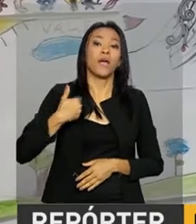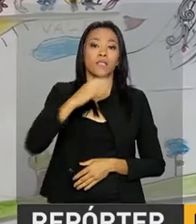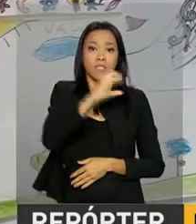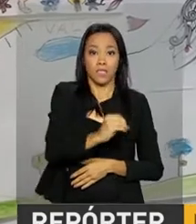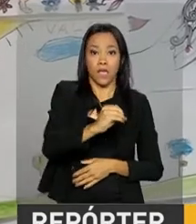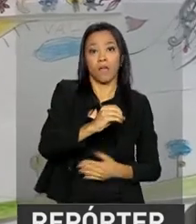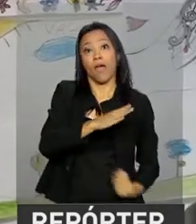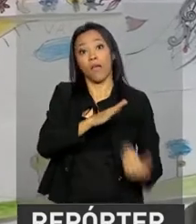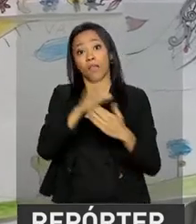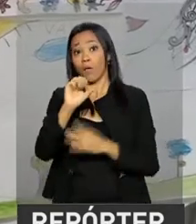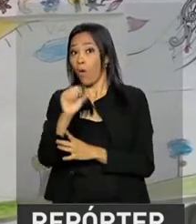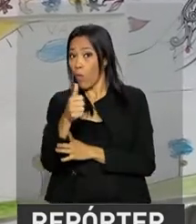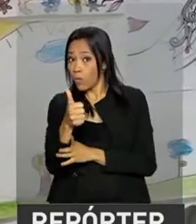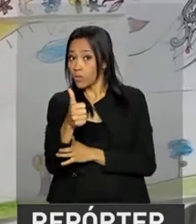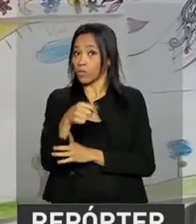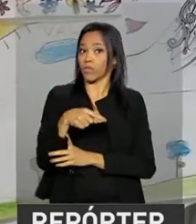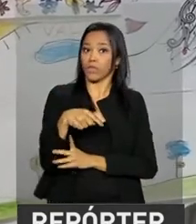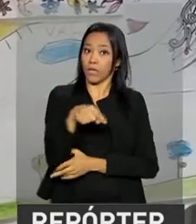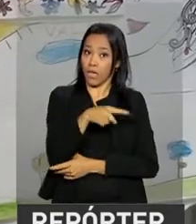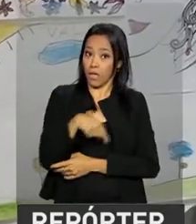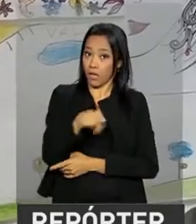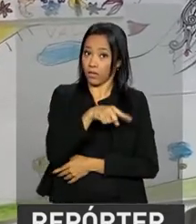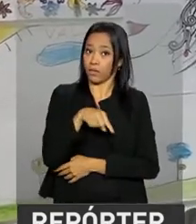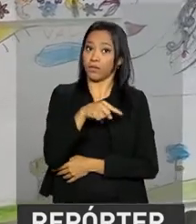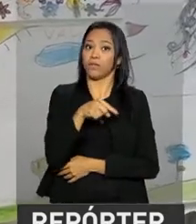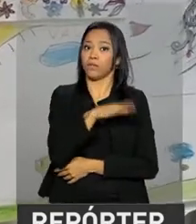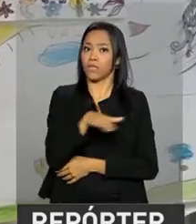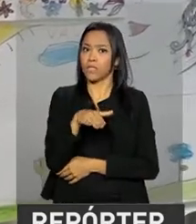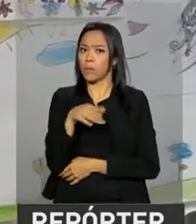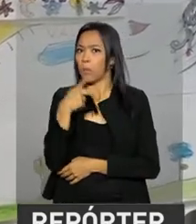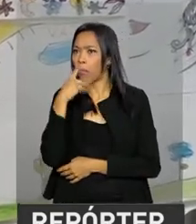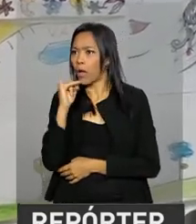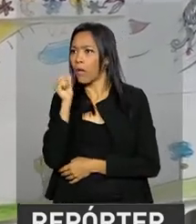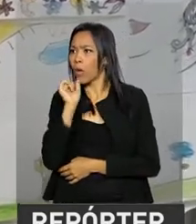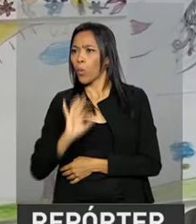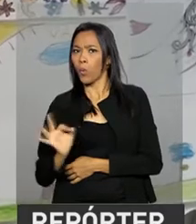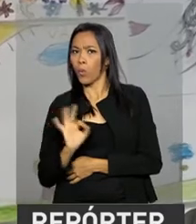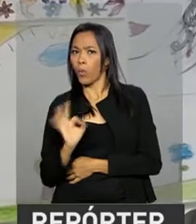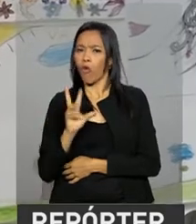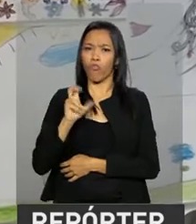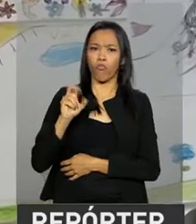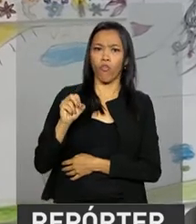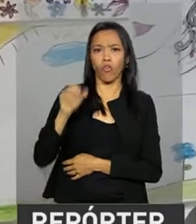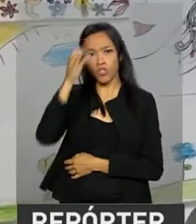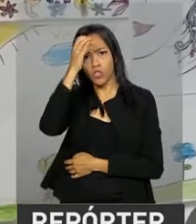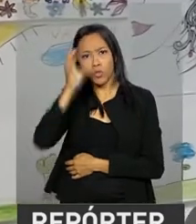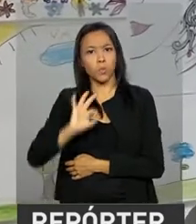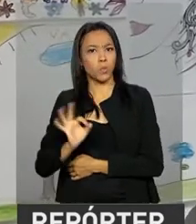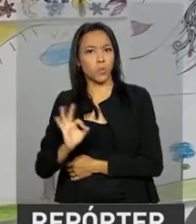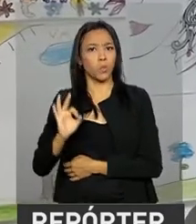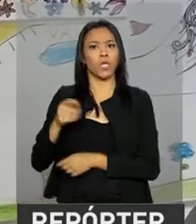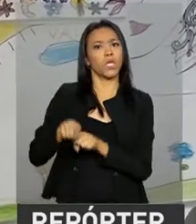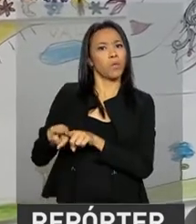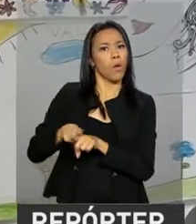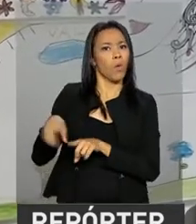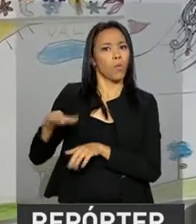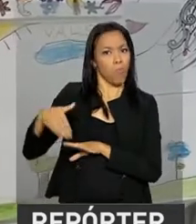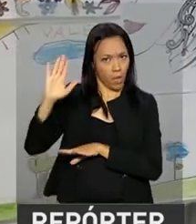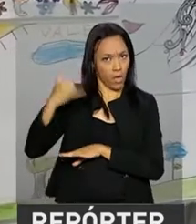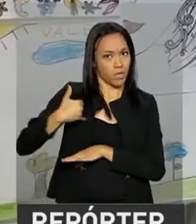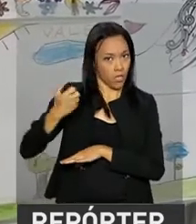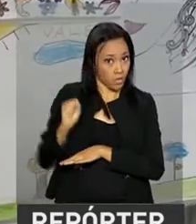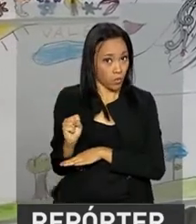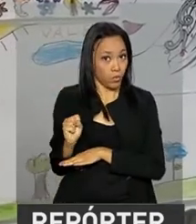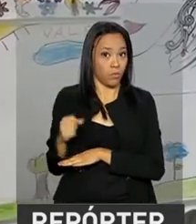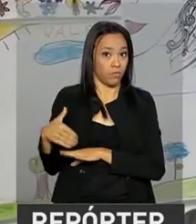anos de idade, desde que não esteja acompanhada de um dos pais, avós, tios ou irmãos maiores de 18 anos.